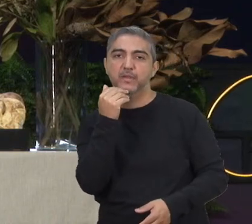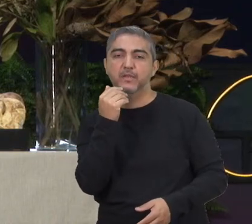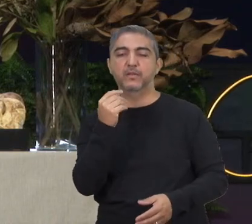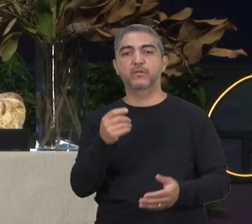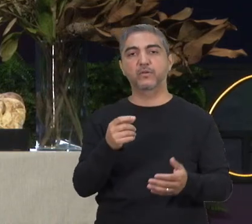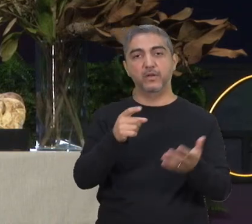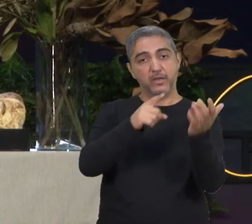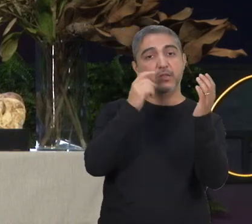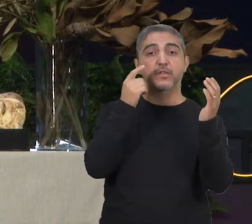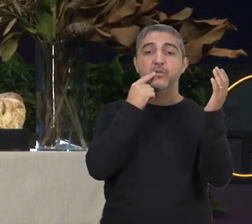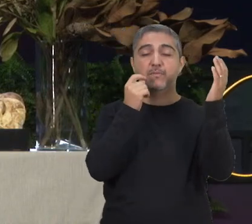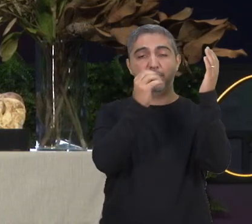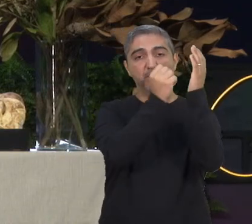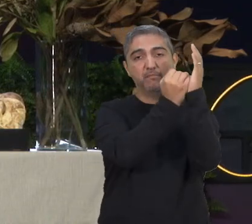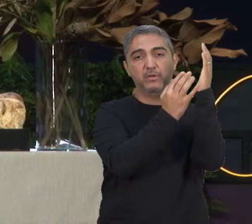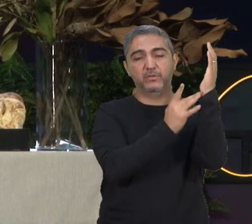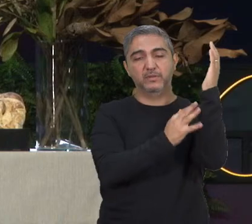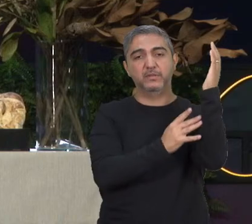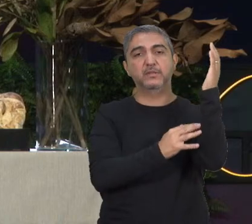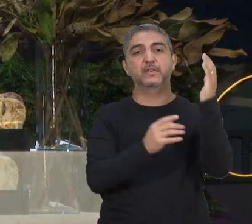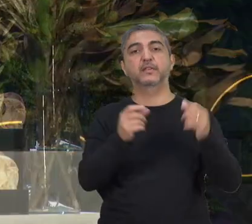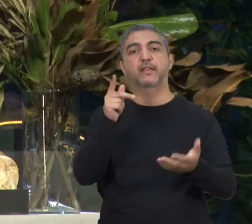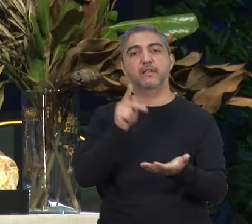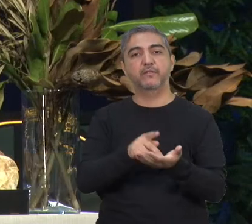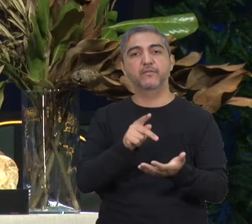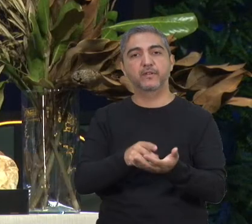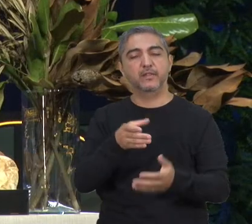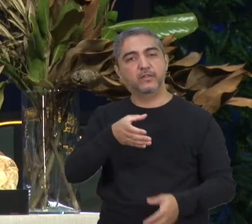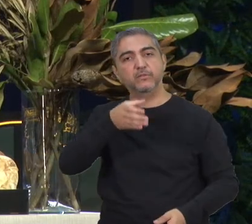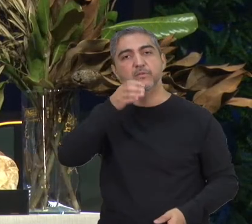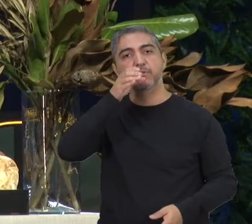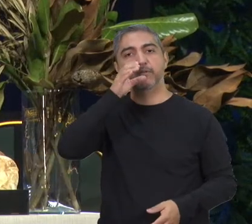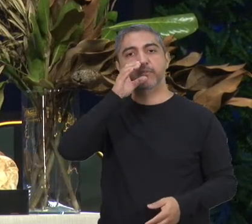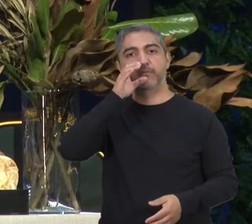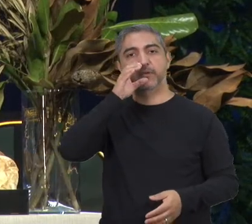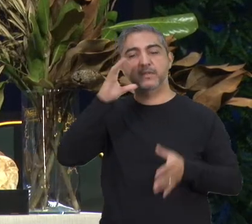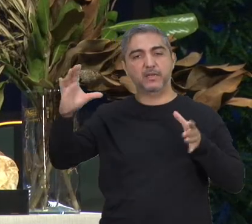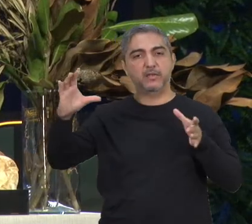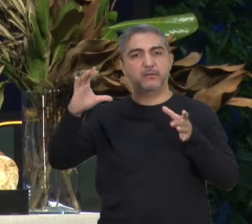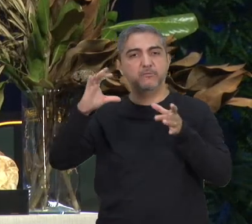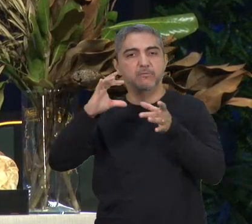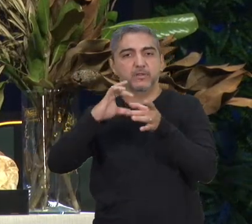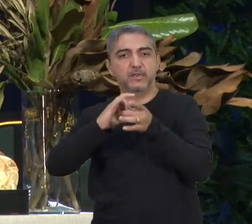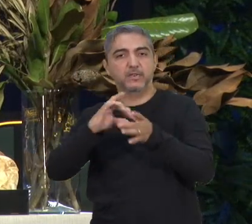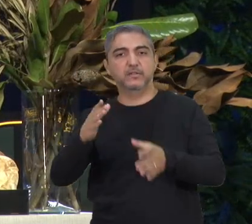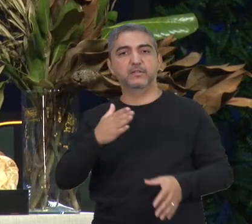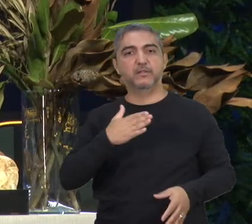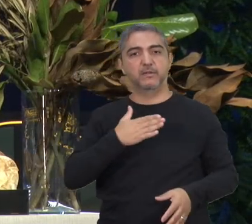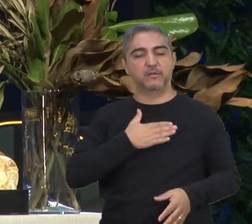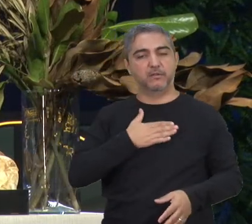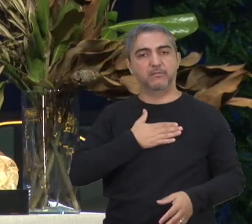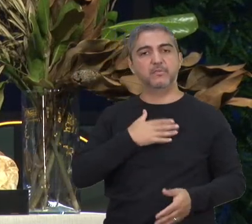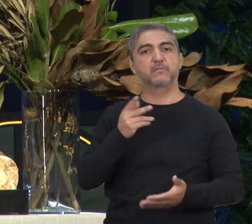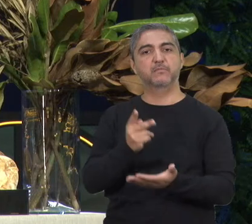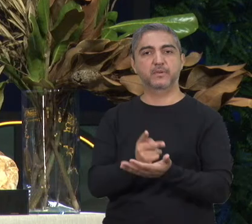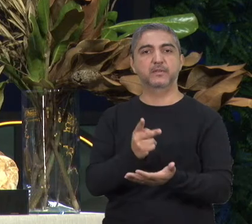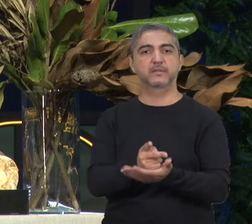Quem come a minha carne e bebe o meu sangue permanece em mim e eu nele. Vocês entendem,